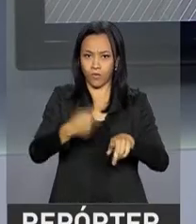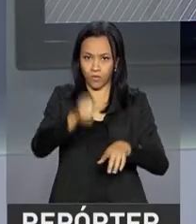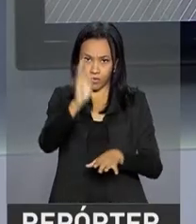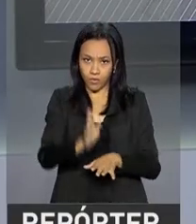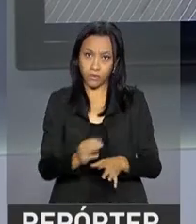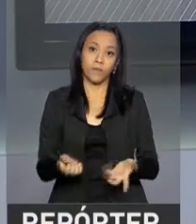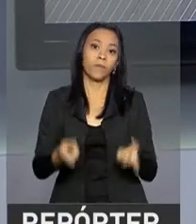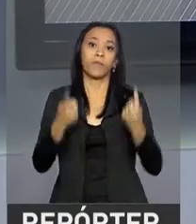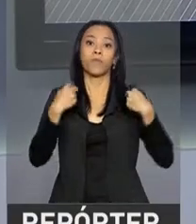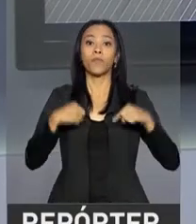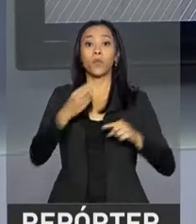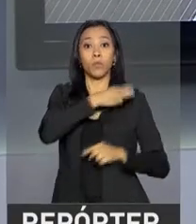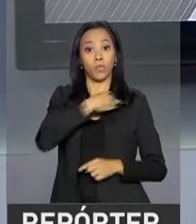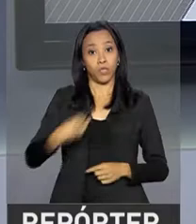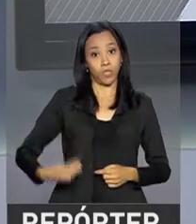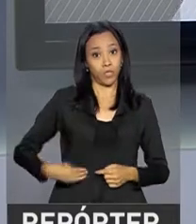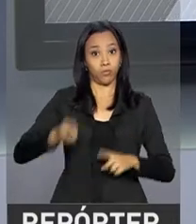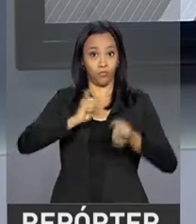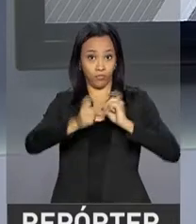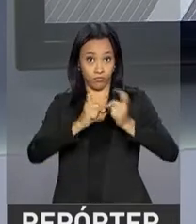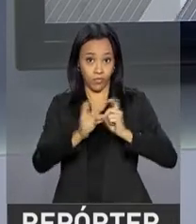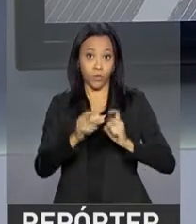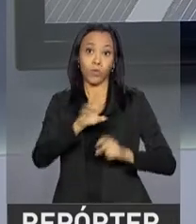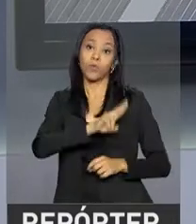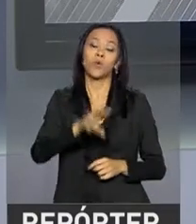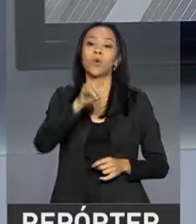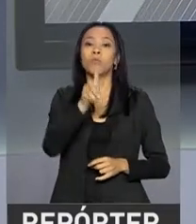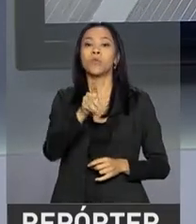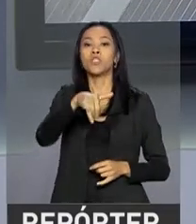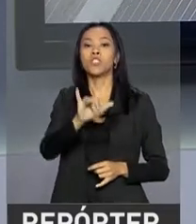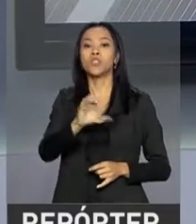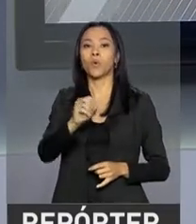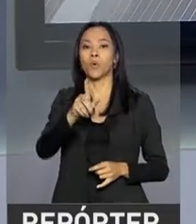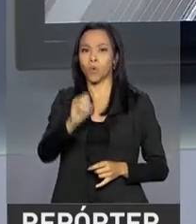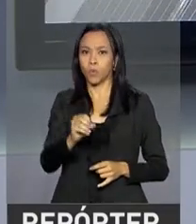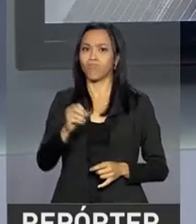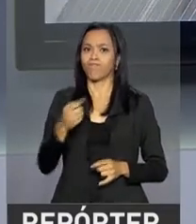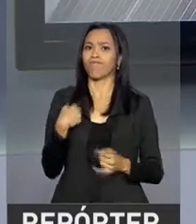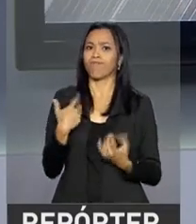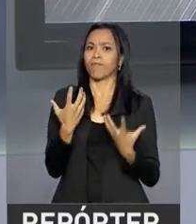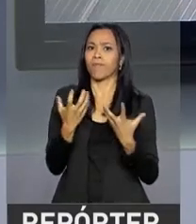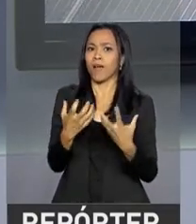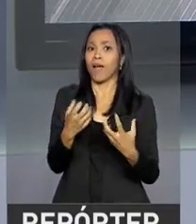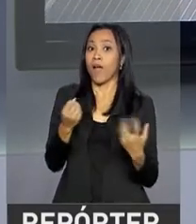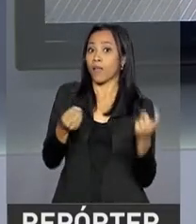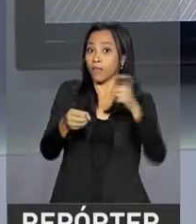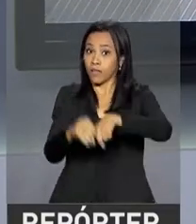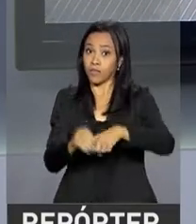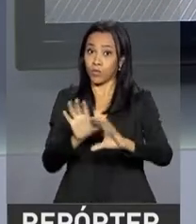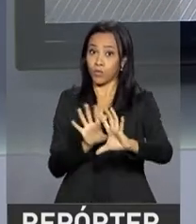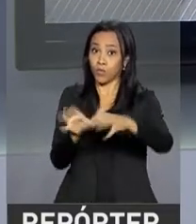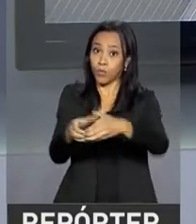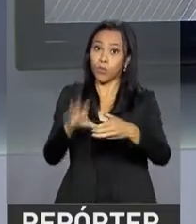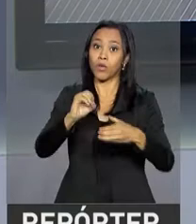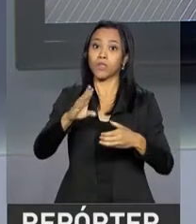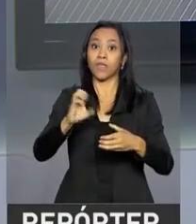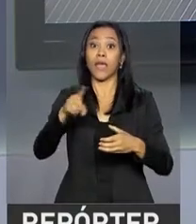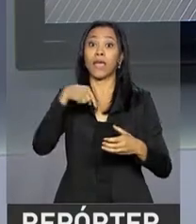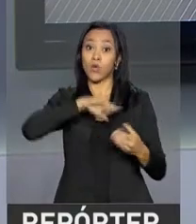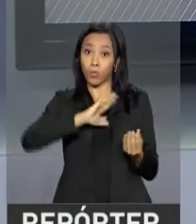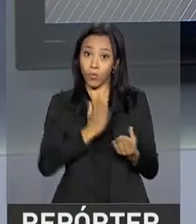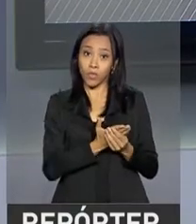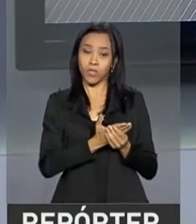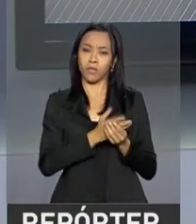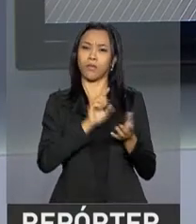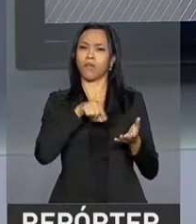de oliveira destacou a importância da adesão do brasil ao cdr e disse que o relatório é parte desse processo ele